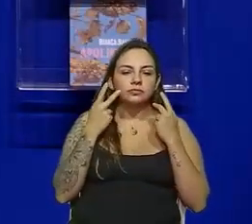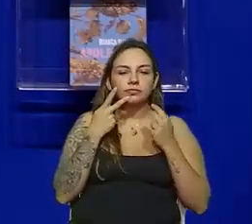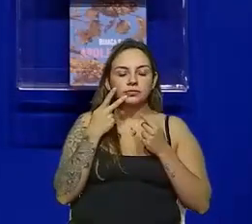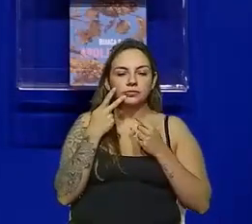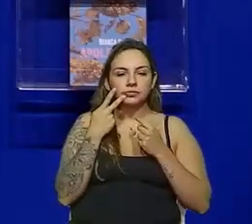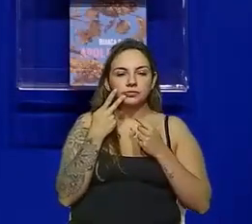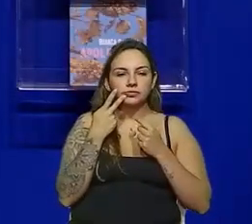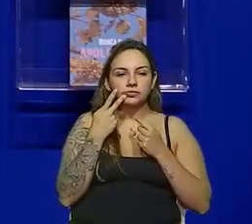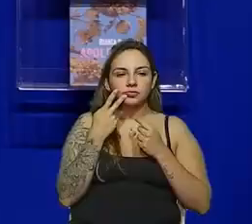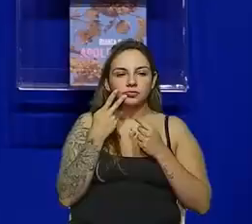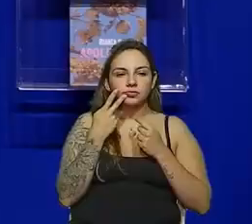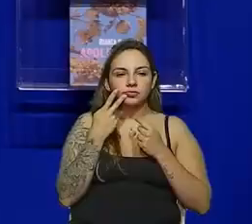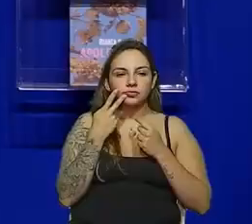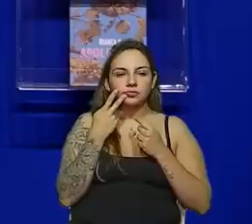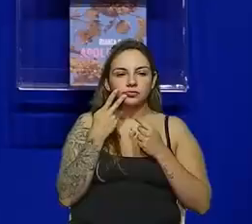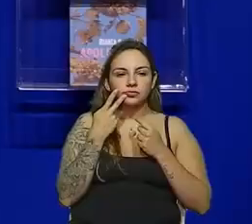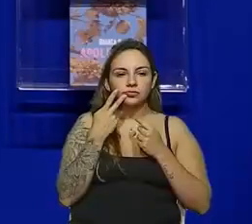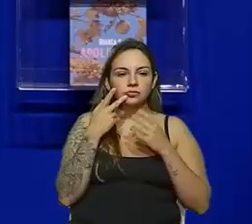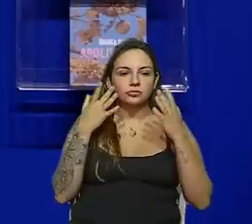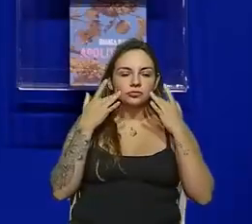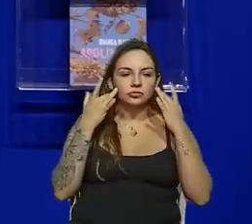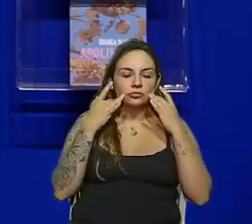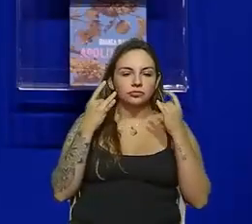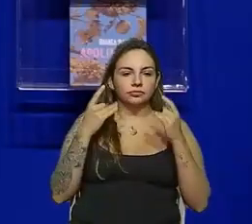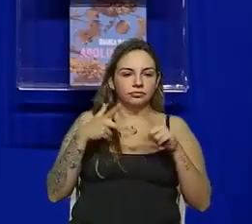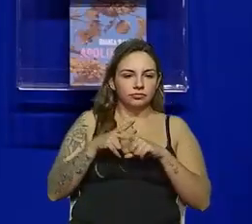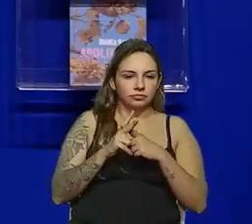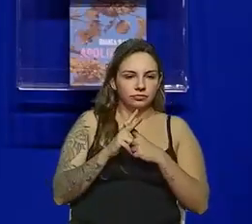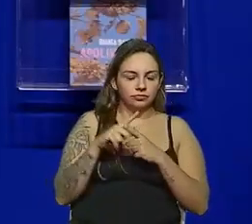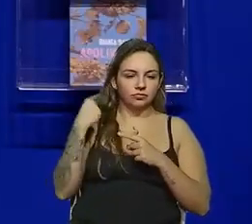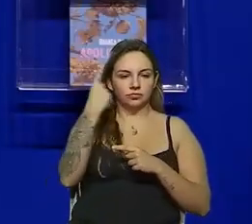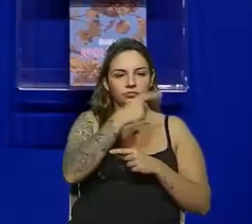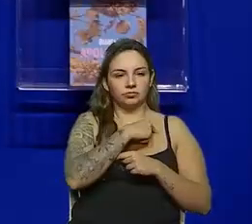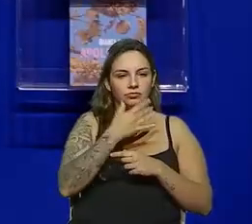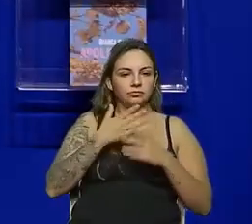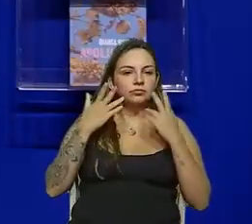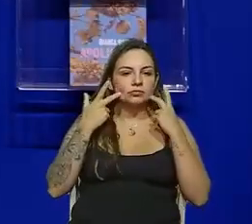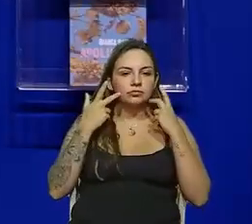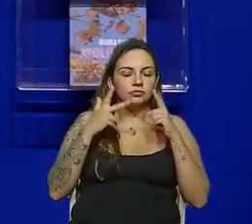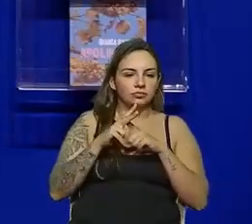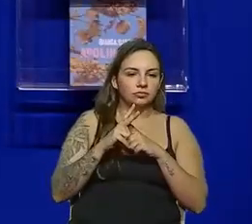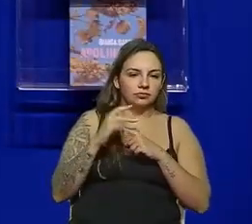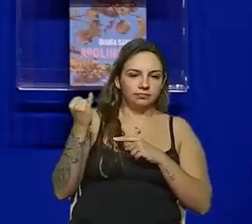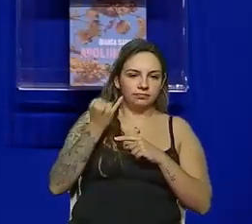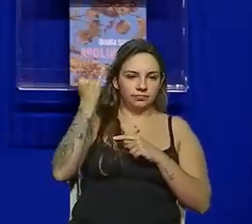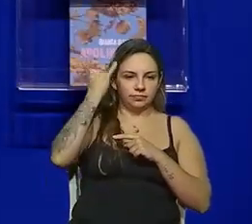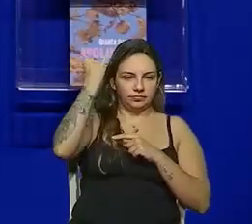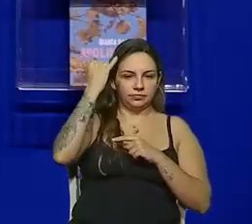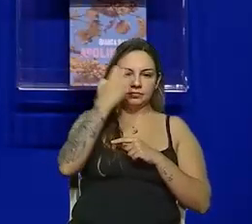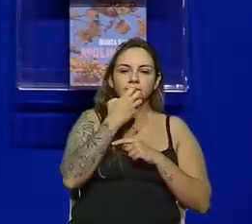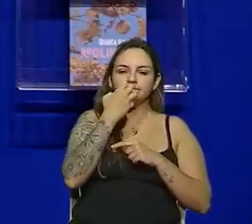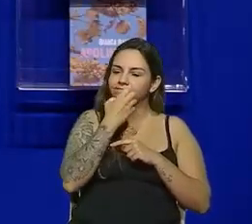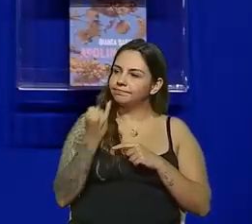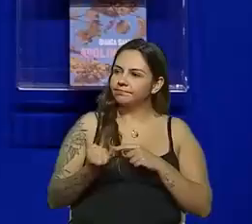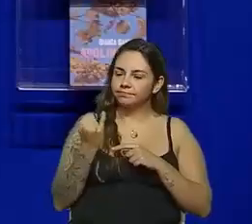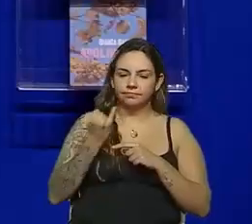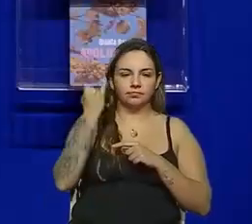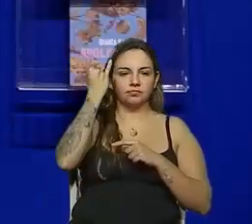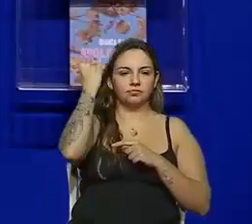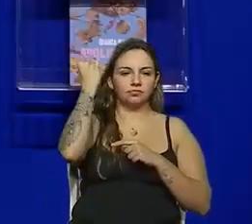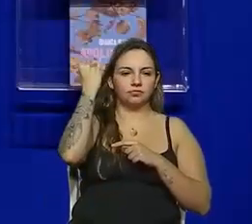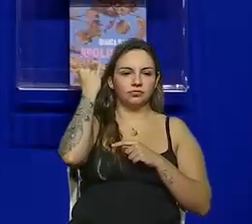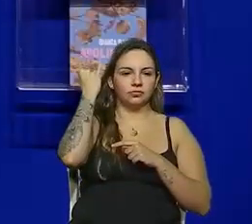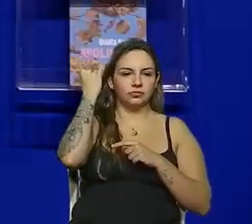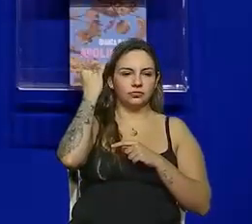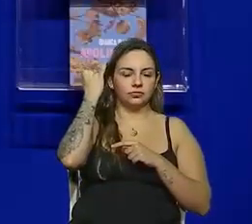falou na Ítala Nandi, que foi do Teatro Oficina, e a gente está aí, o Teatro Oficina foi importantíssimo, a música foi importantíssima, quer